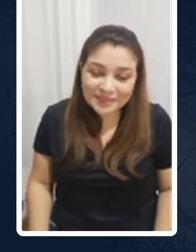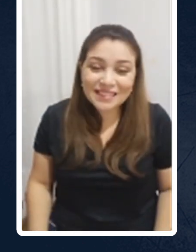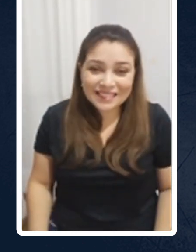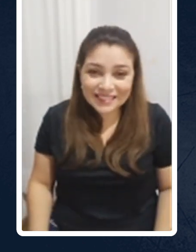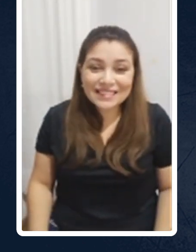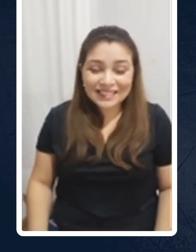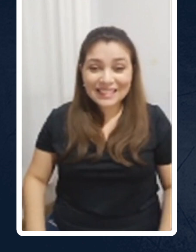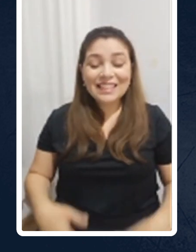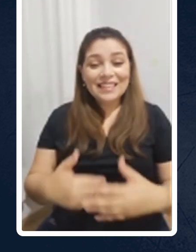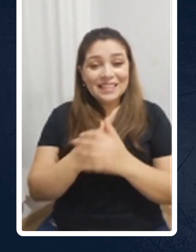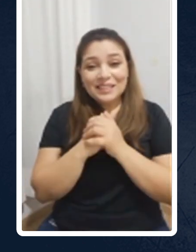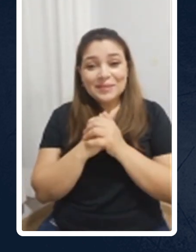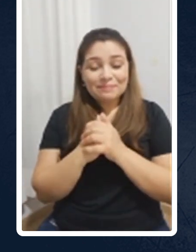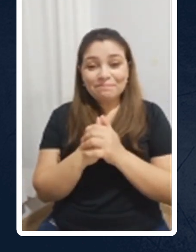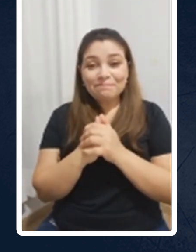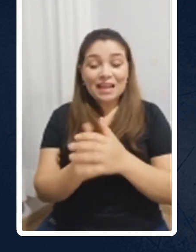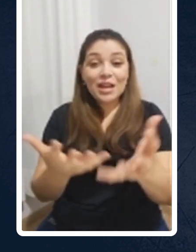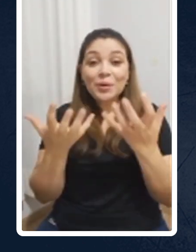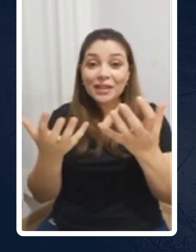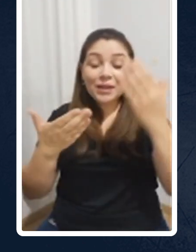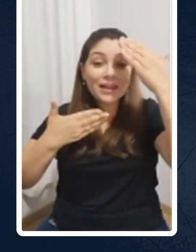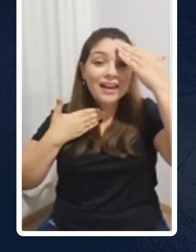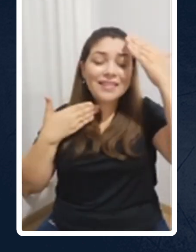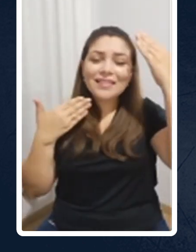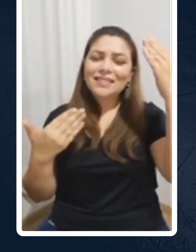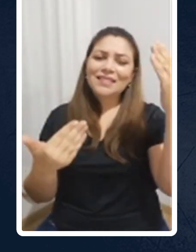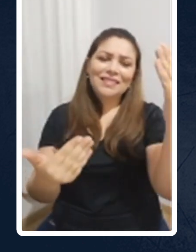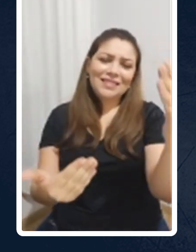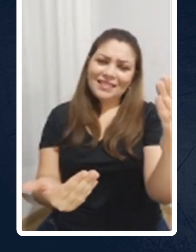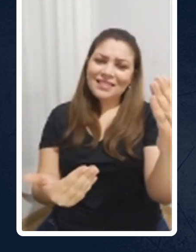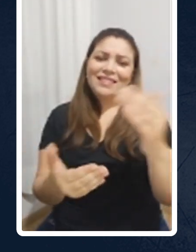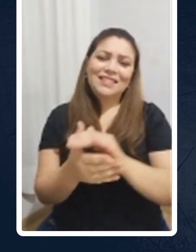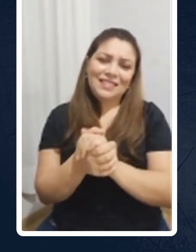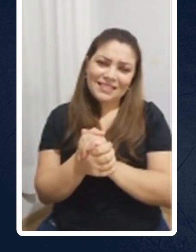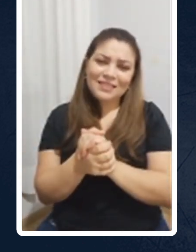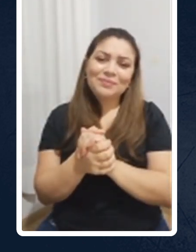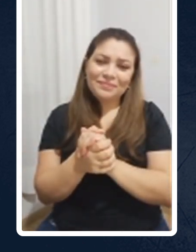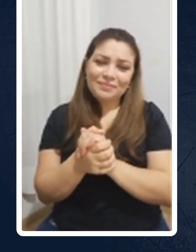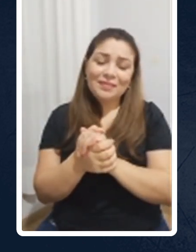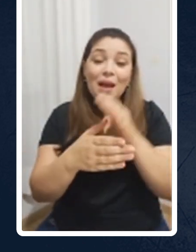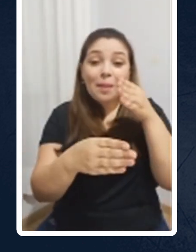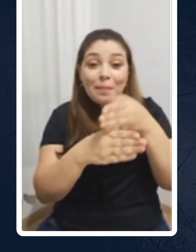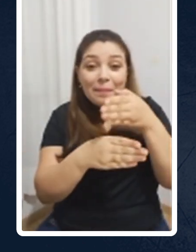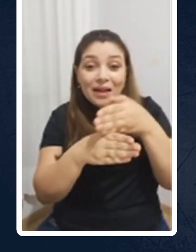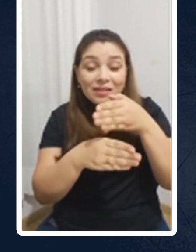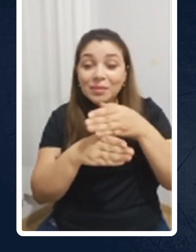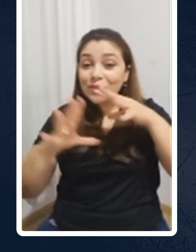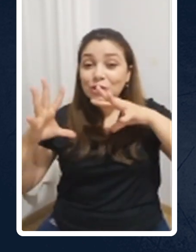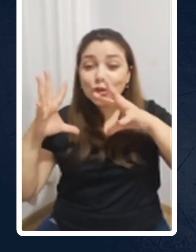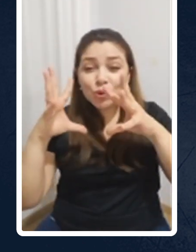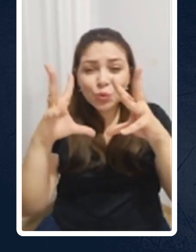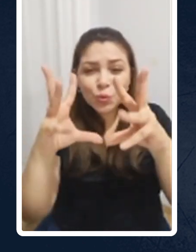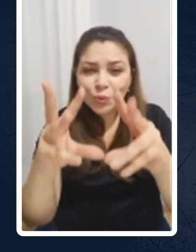Eu quero agradecer a participação de todos que